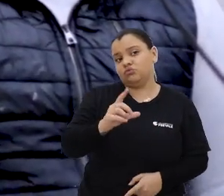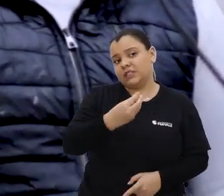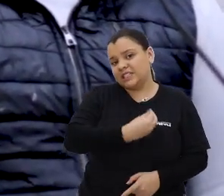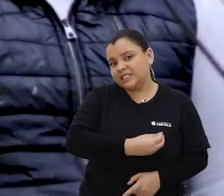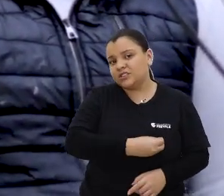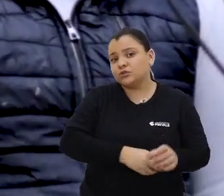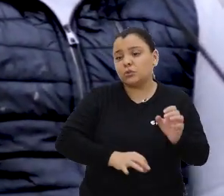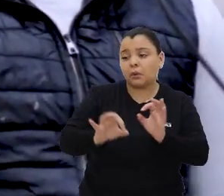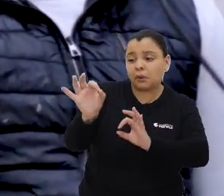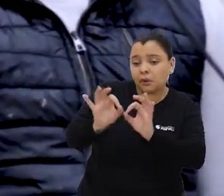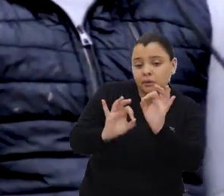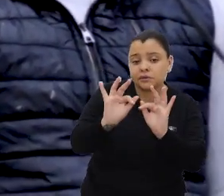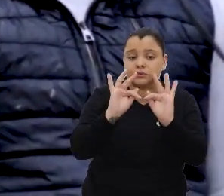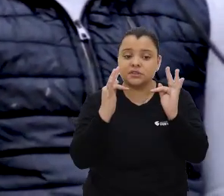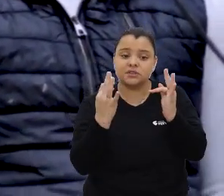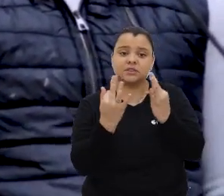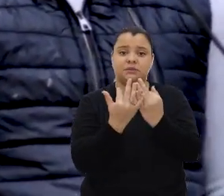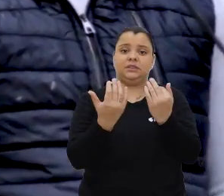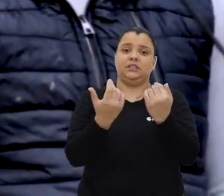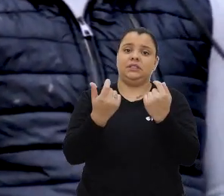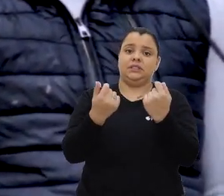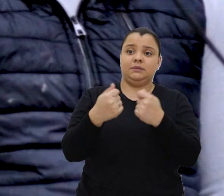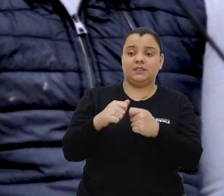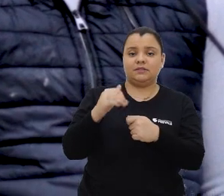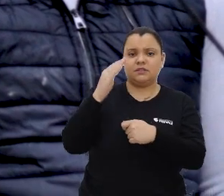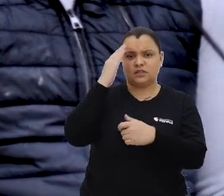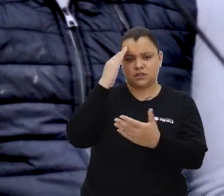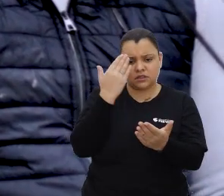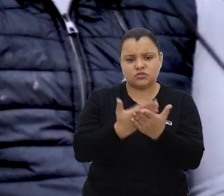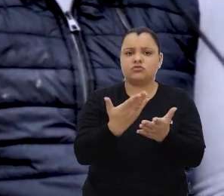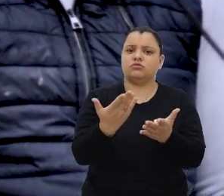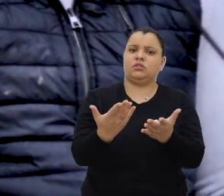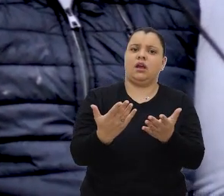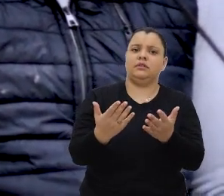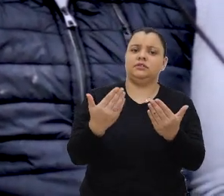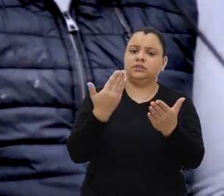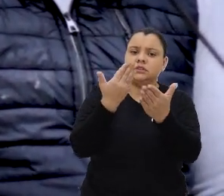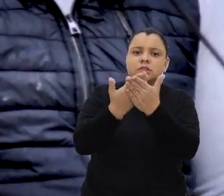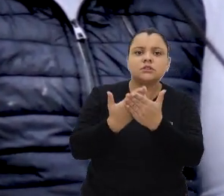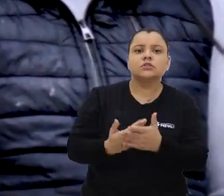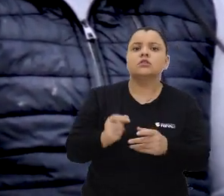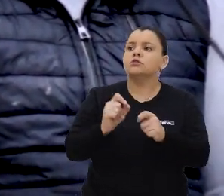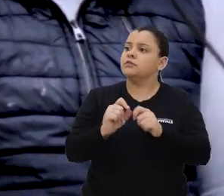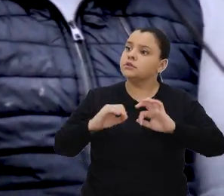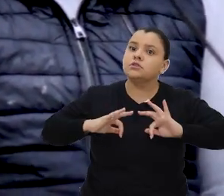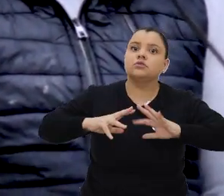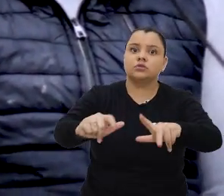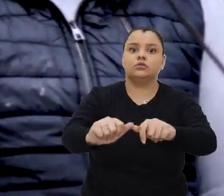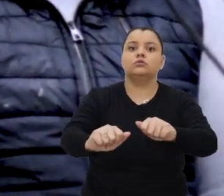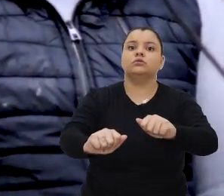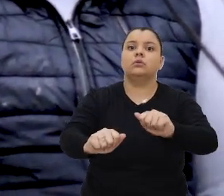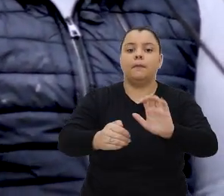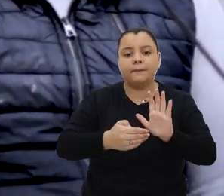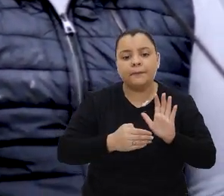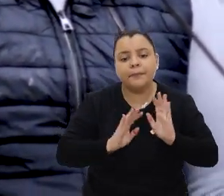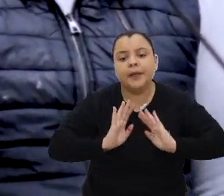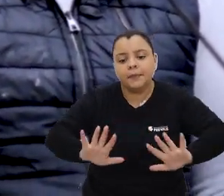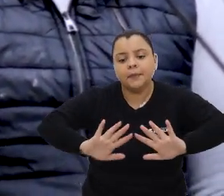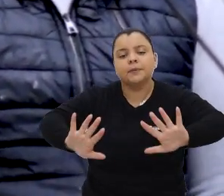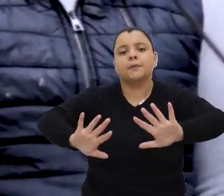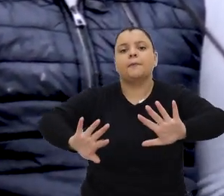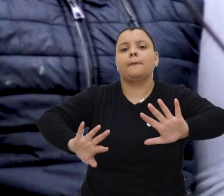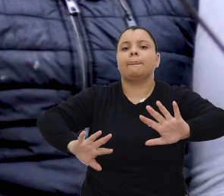uma organização de uma família onde acreditava na educação e fazia de tudo para conseguir me manter dentro de uma